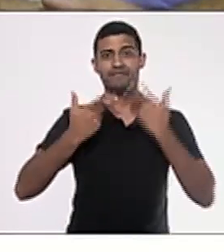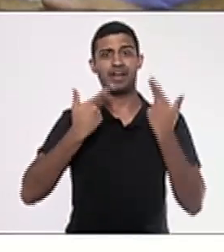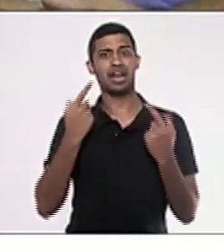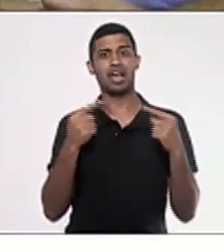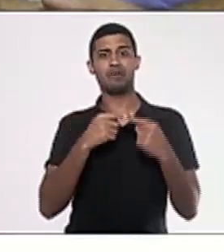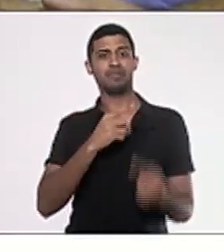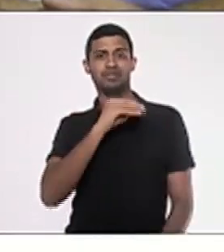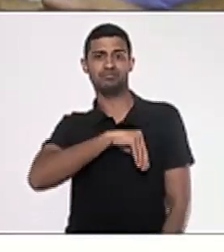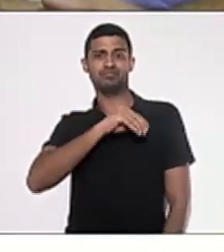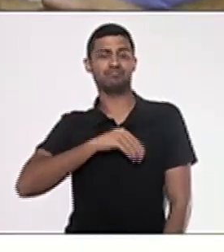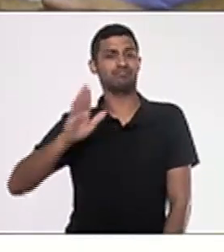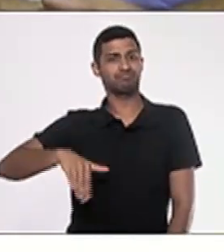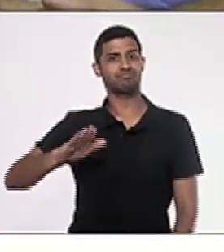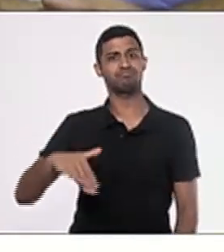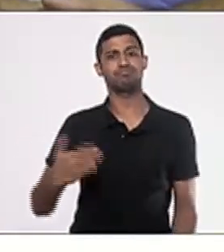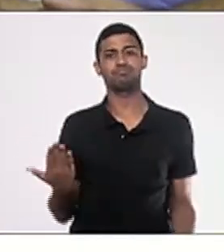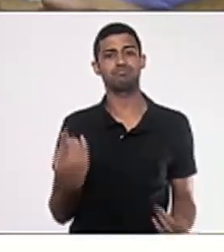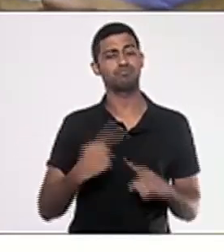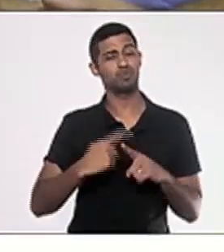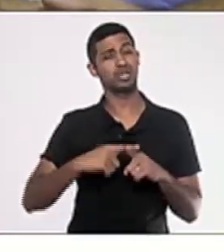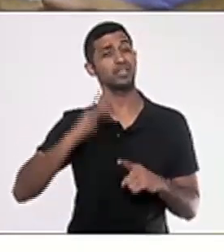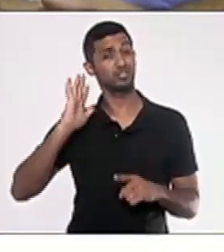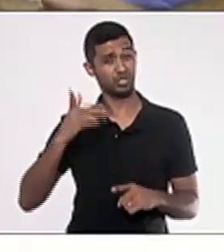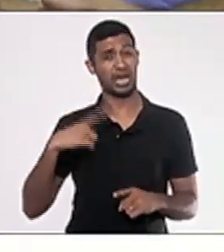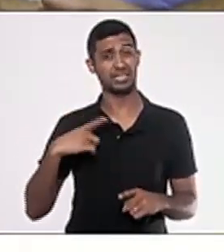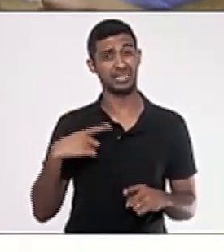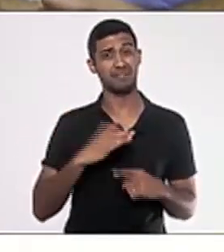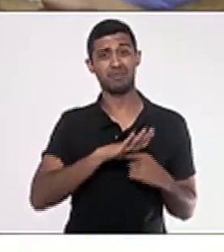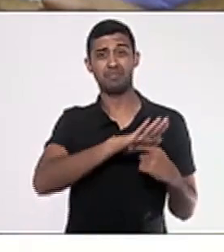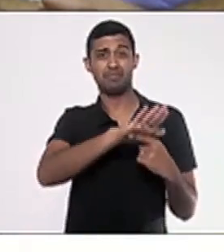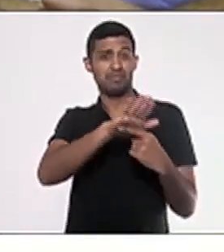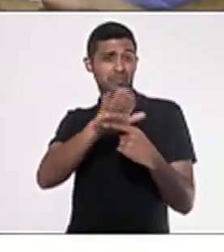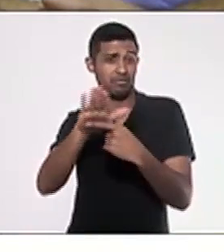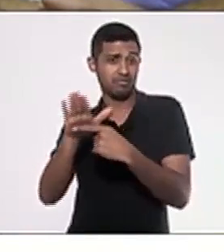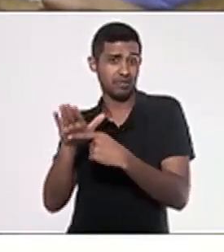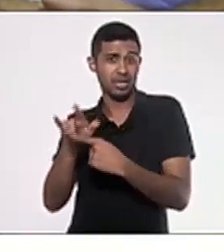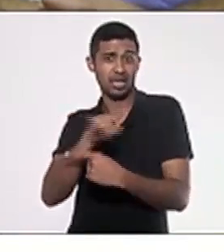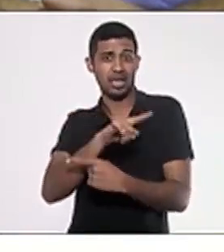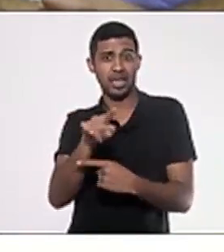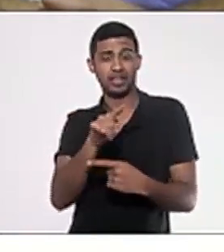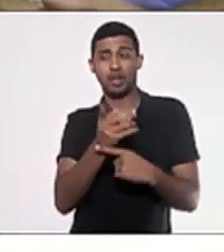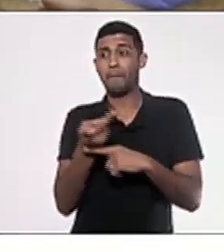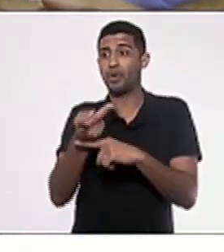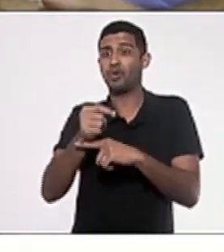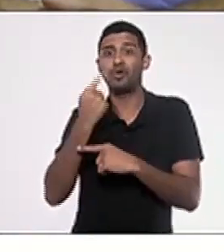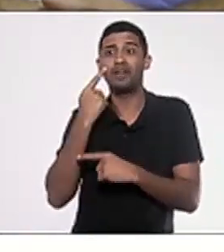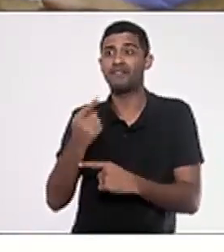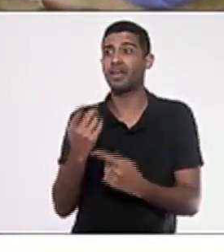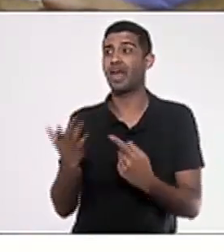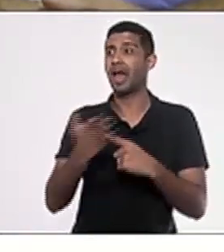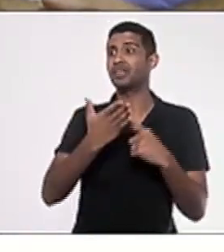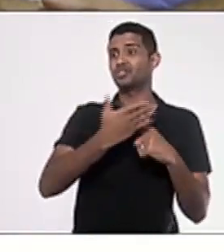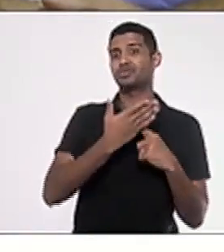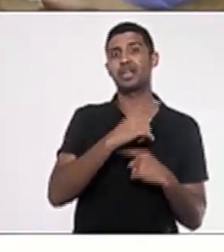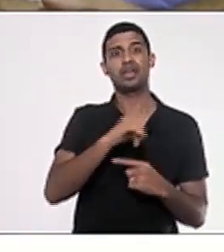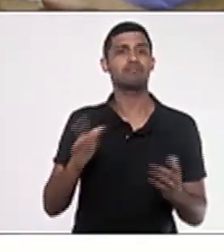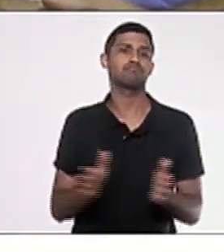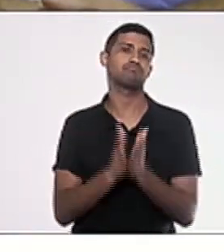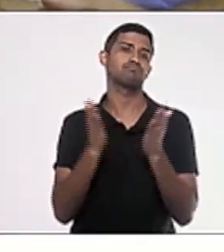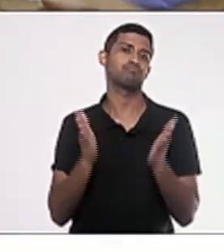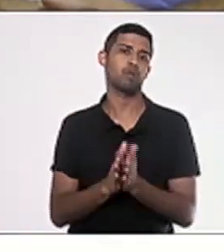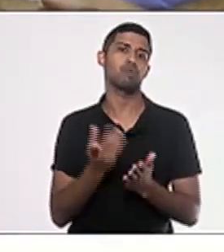da baixa renda, porque já há um entendimento de que o consumidor que procura esses órgãos ele já vem da situação